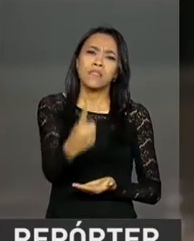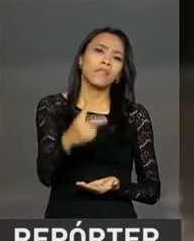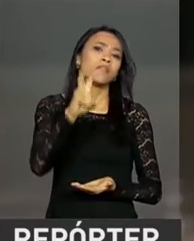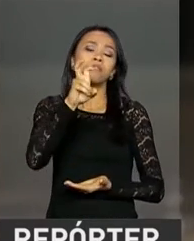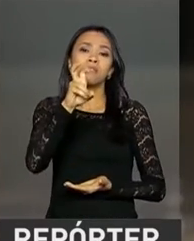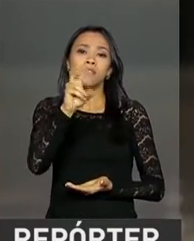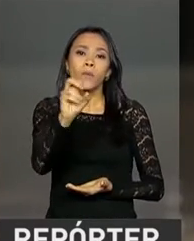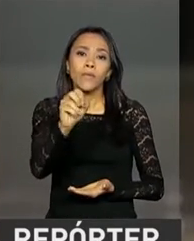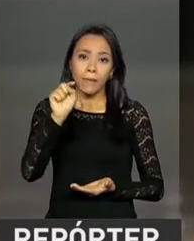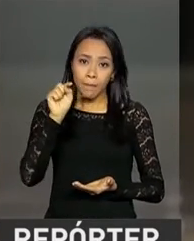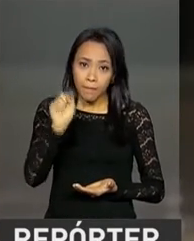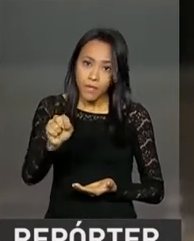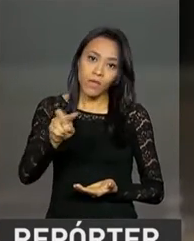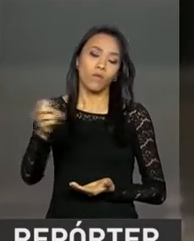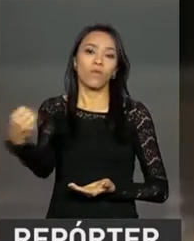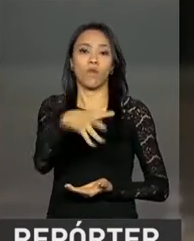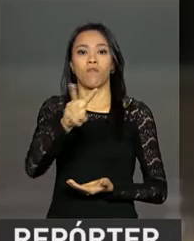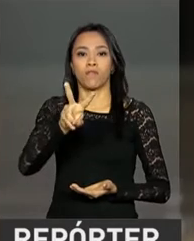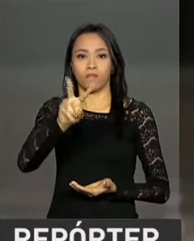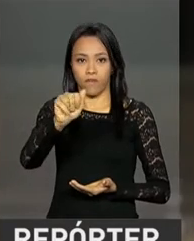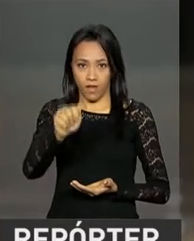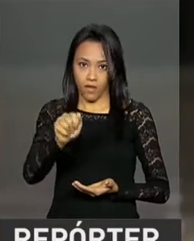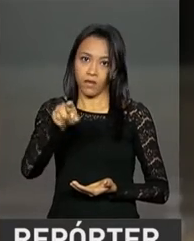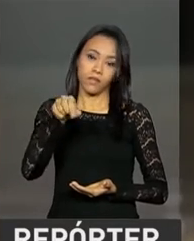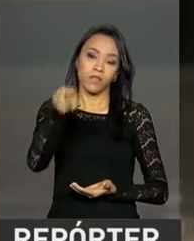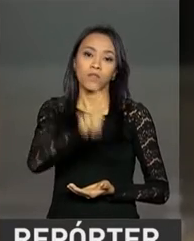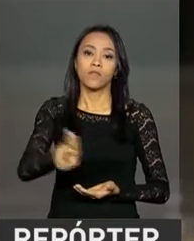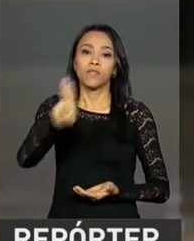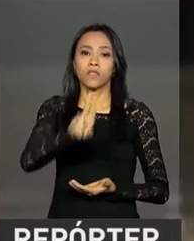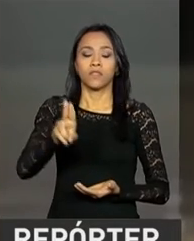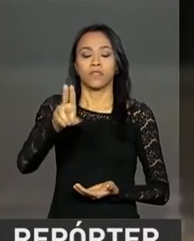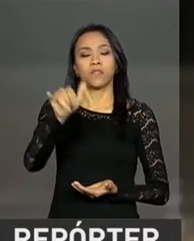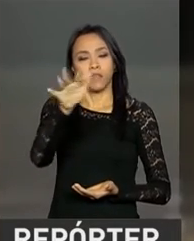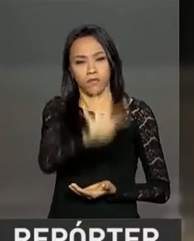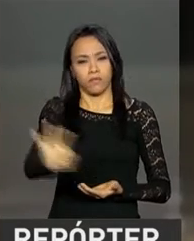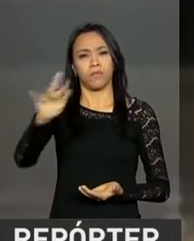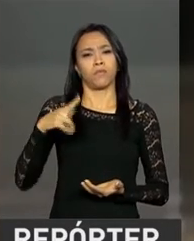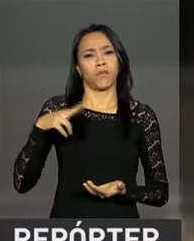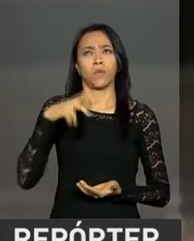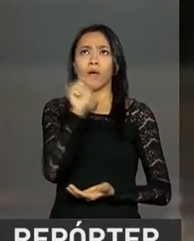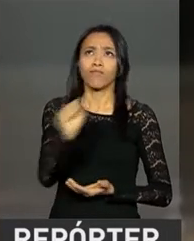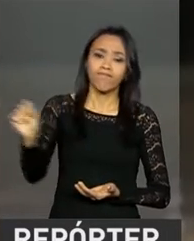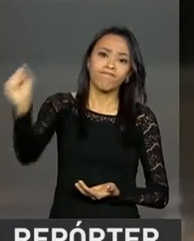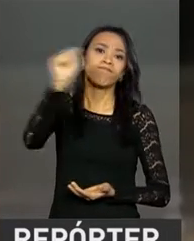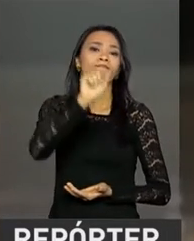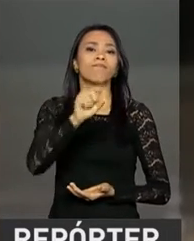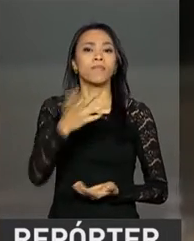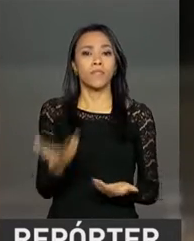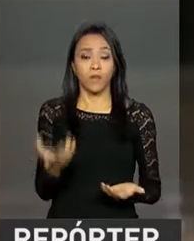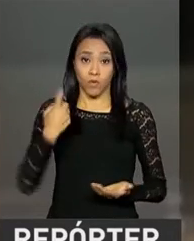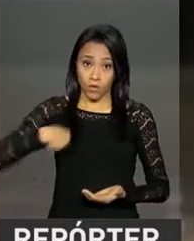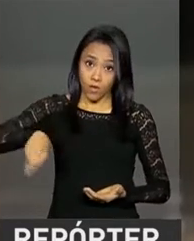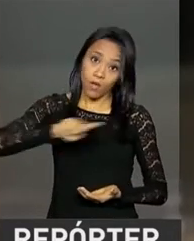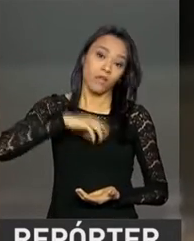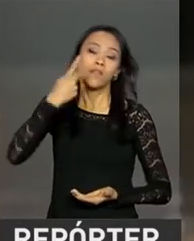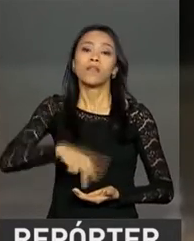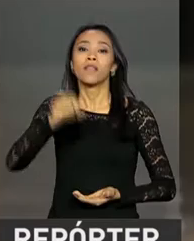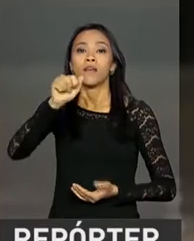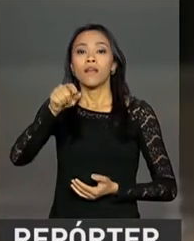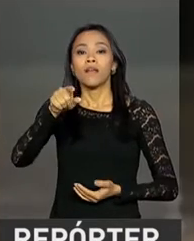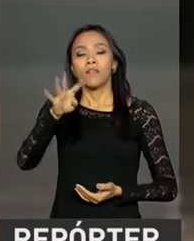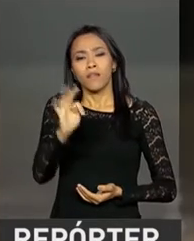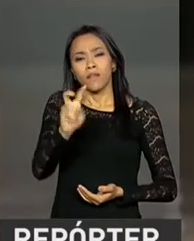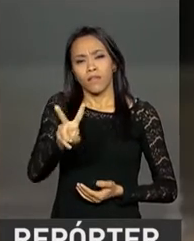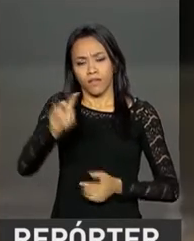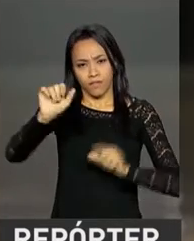mil novas vagas em instituições particulares de ensino superior a gente à nossa equipe que também b para